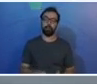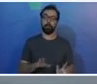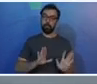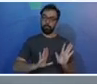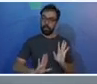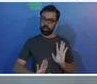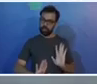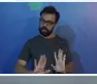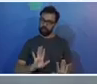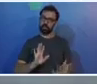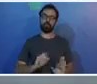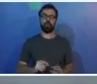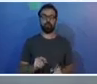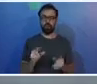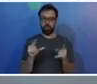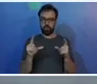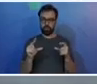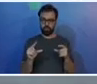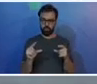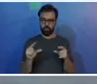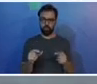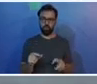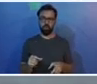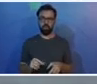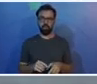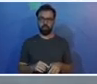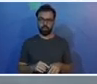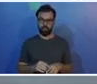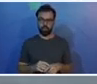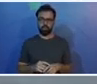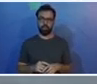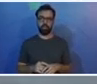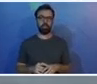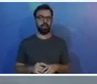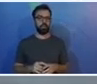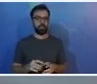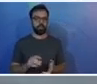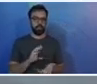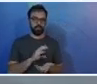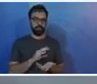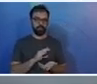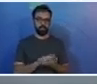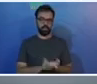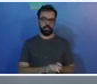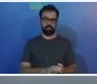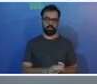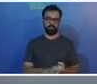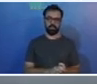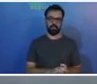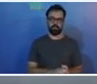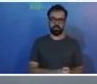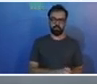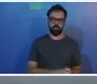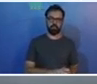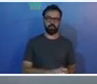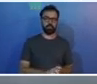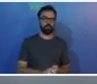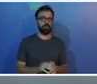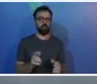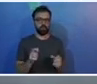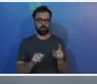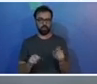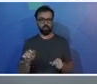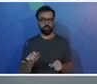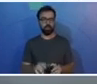funcionário trabalhando, mais dinheiro sobra para ser aplicado nas melhorias. Mas para controlar,